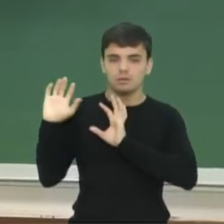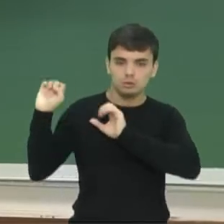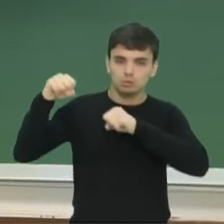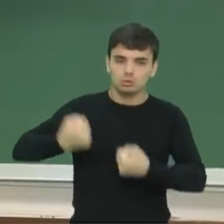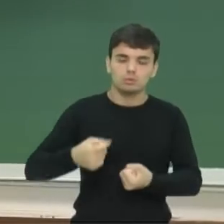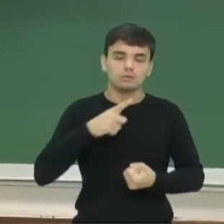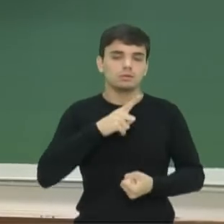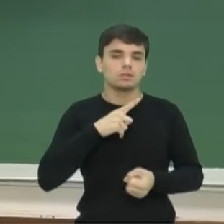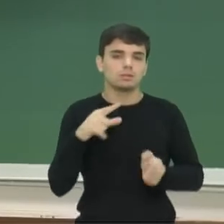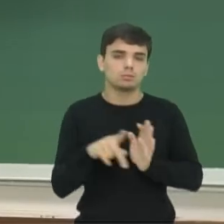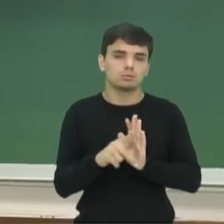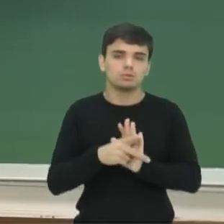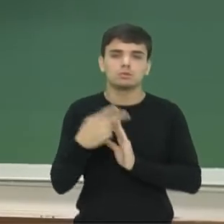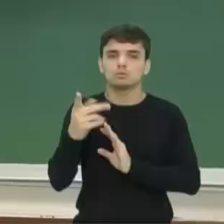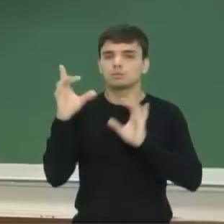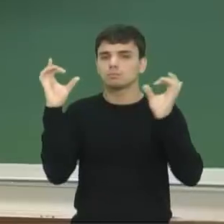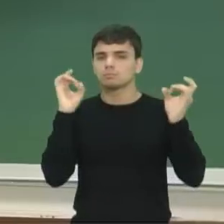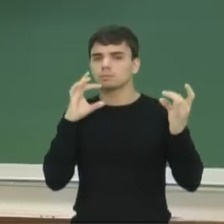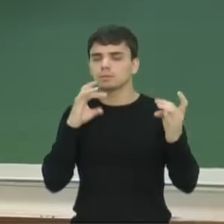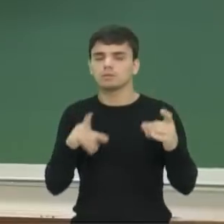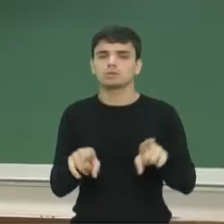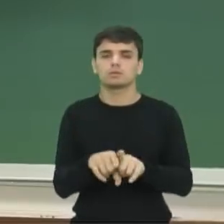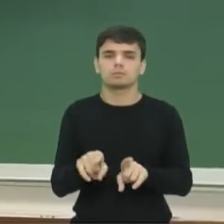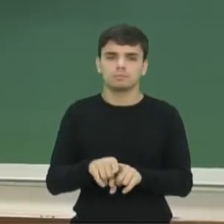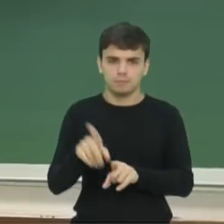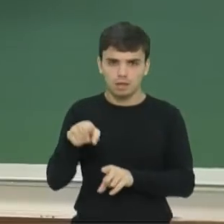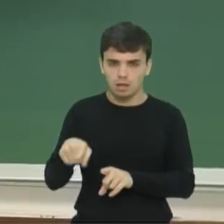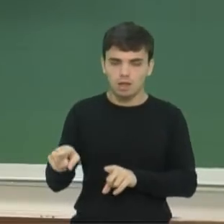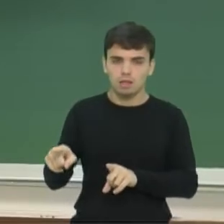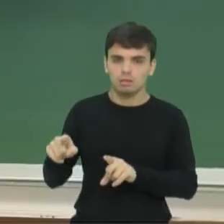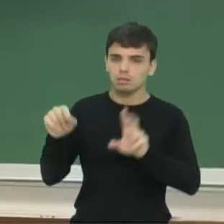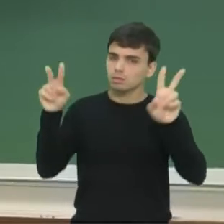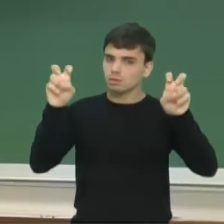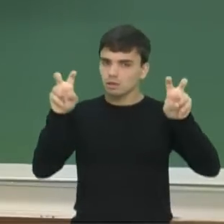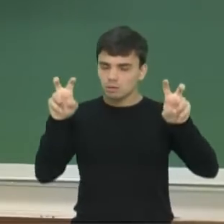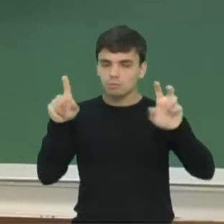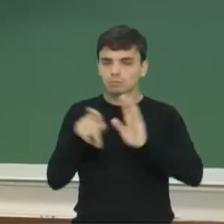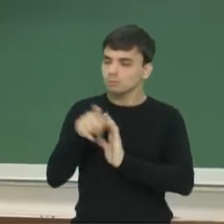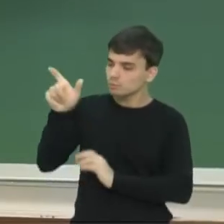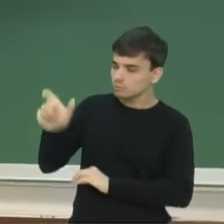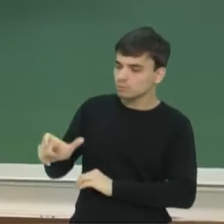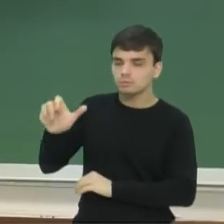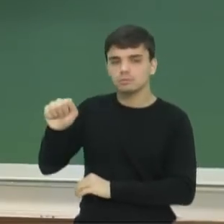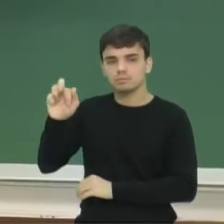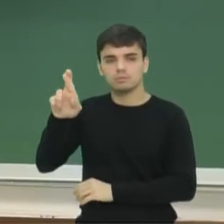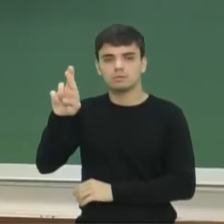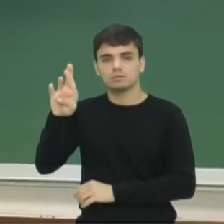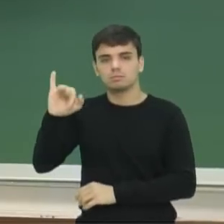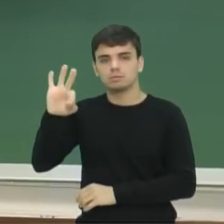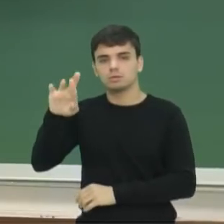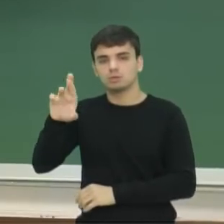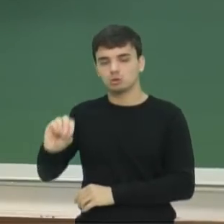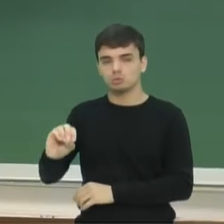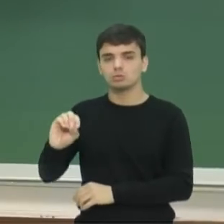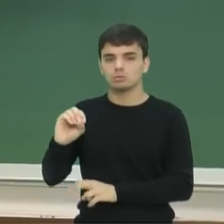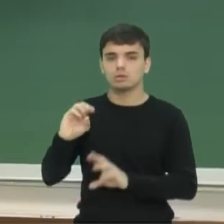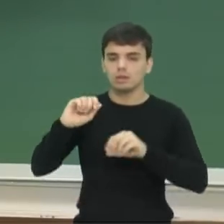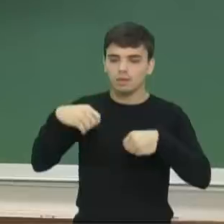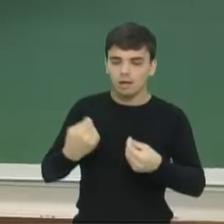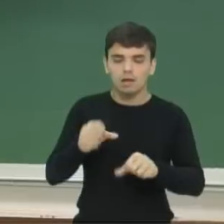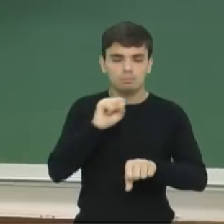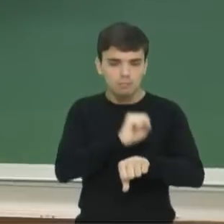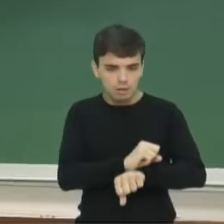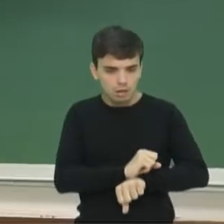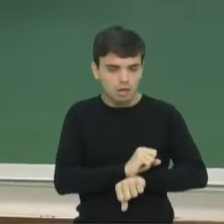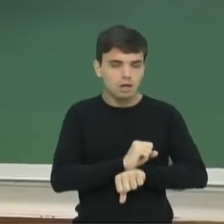tem suas especificidades. Então são termos que a arbitragem dá também, alguns deles liberam, para iniciar a luta, para pausar a luta, para finalizar